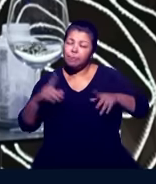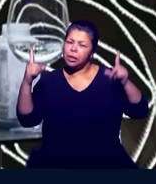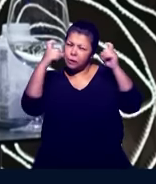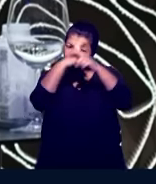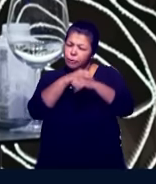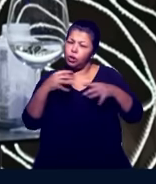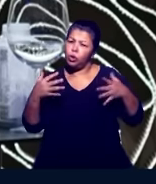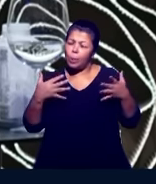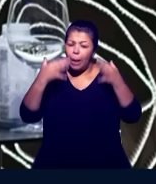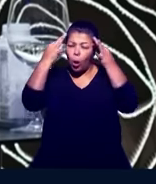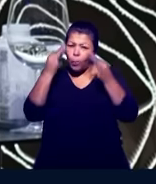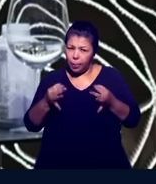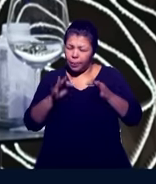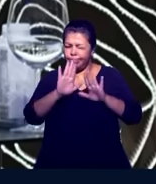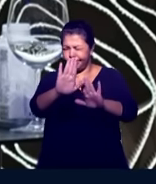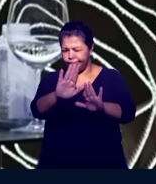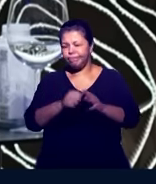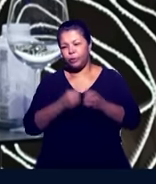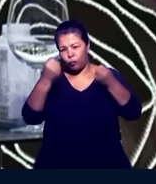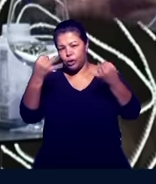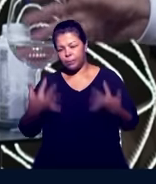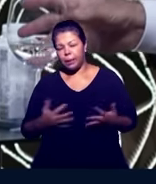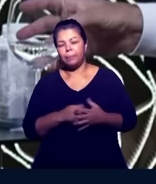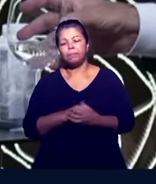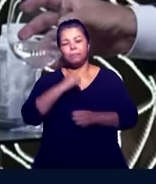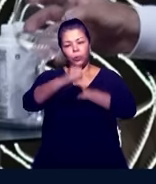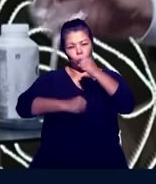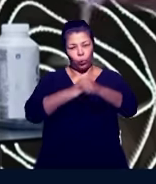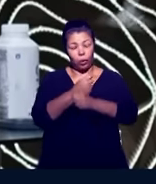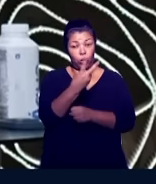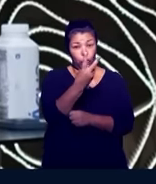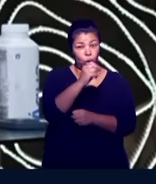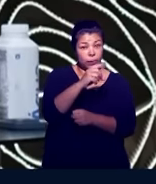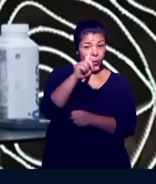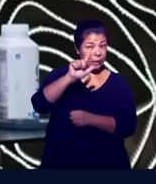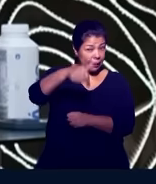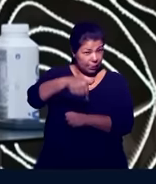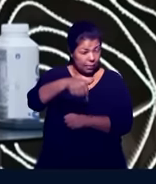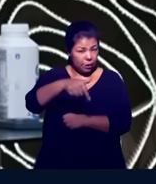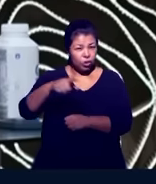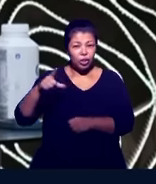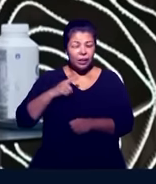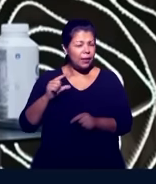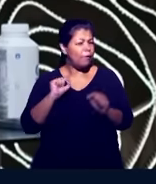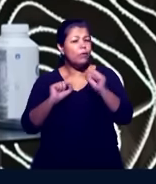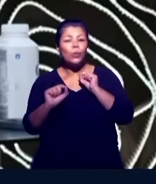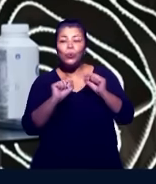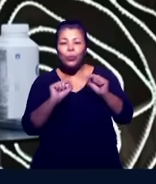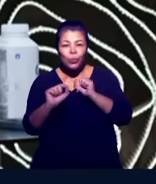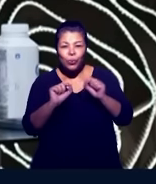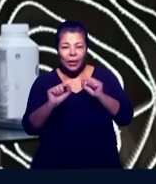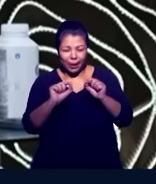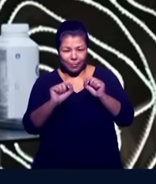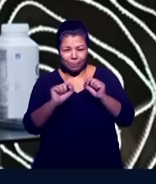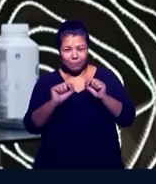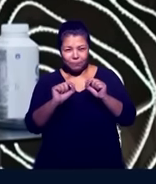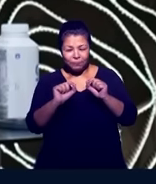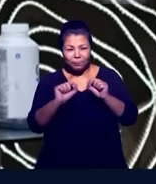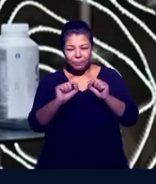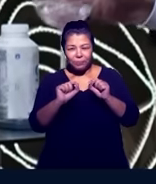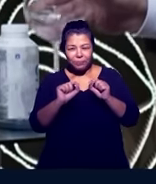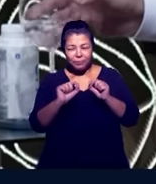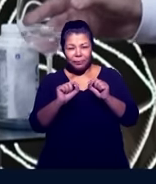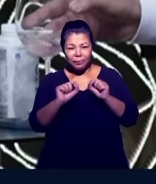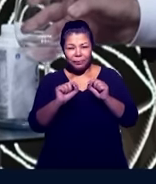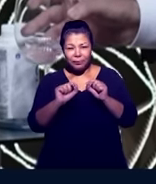acontecendo em 2017 e caíram dois meteoros eh na Receita Federal que não